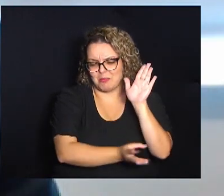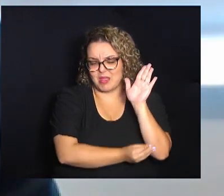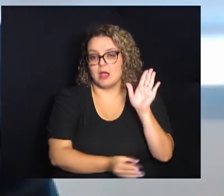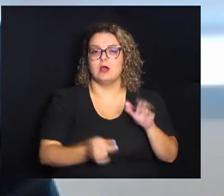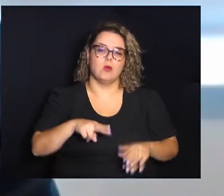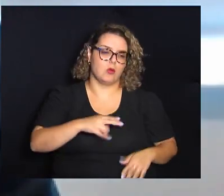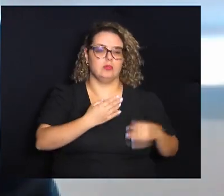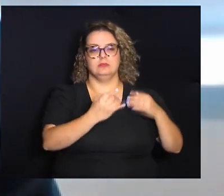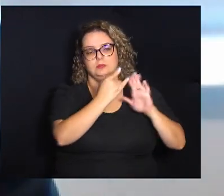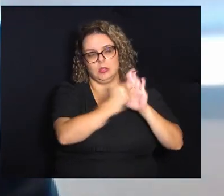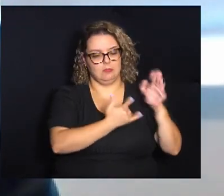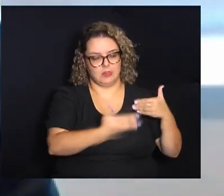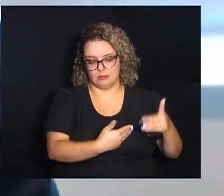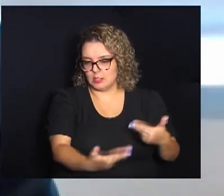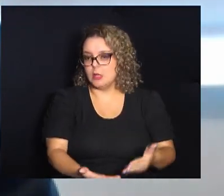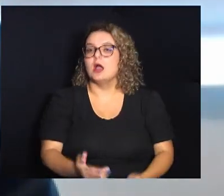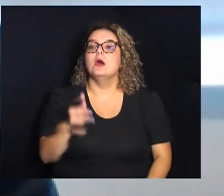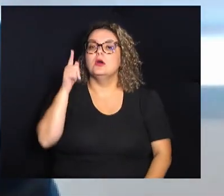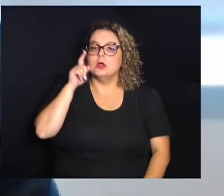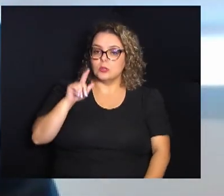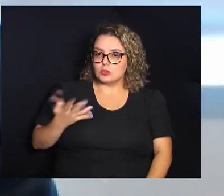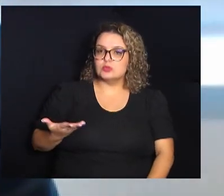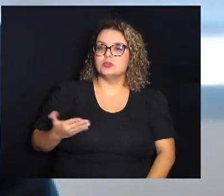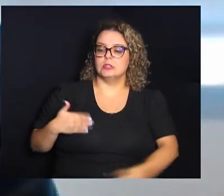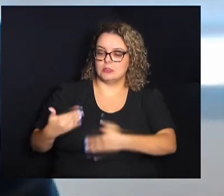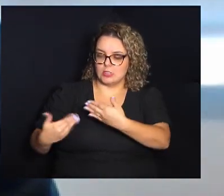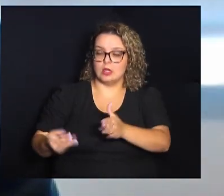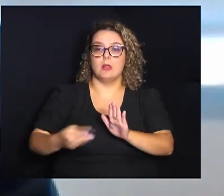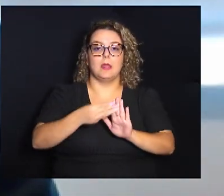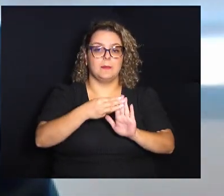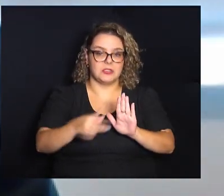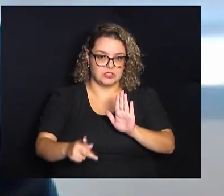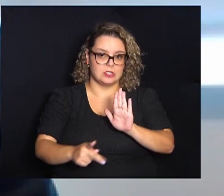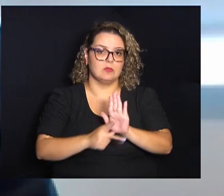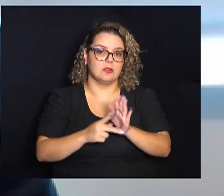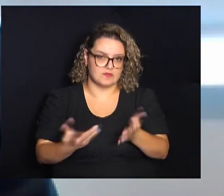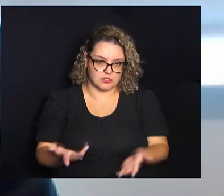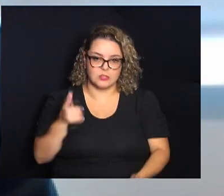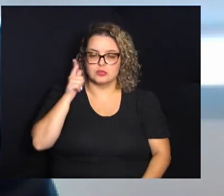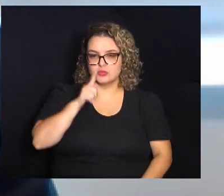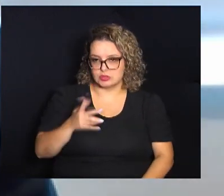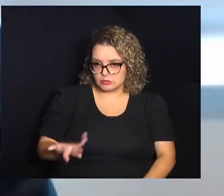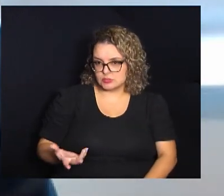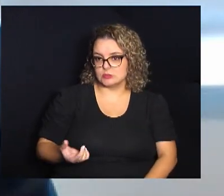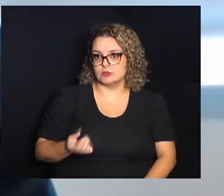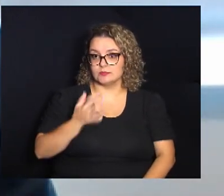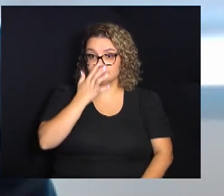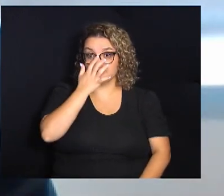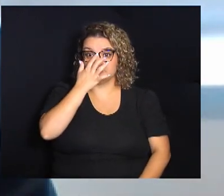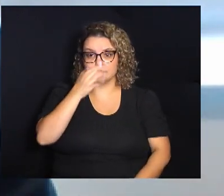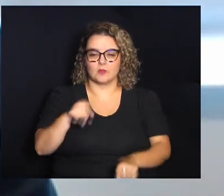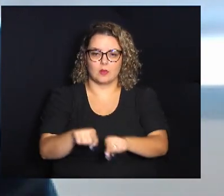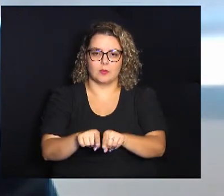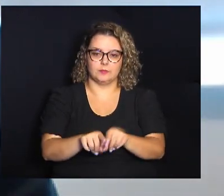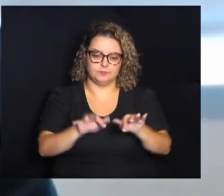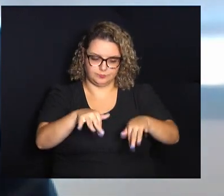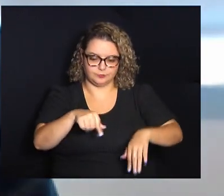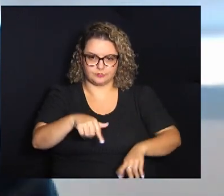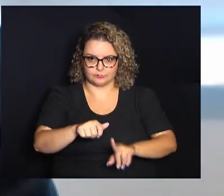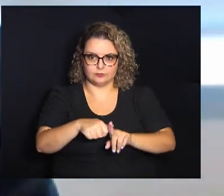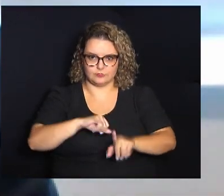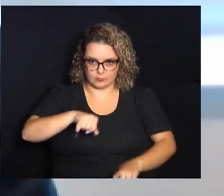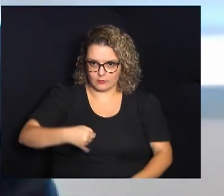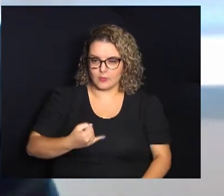conseguiu acelerar isso mediante uma medida provisória, que enfim, inclusive no final desse mês agora de